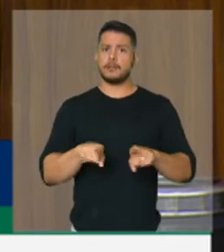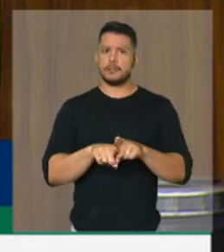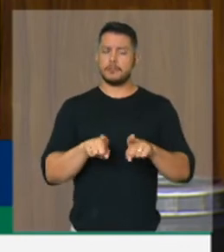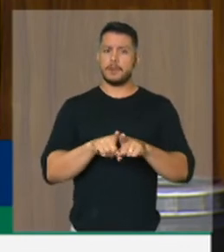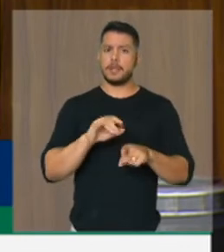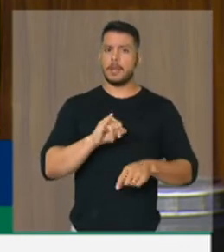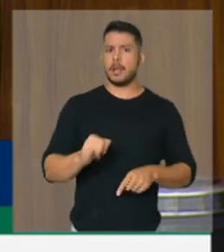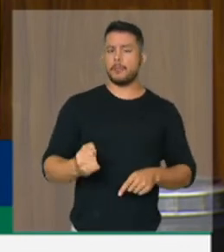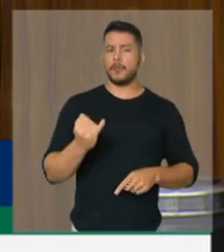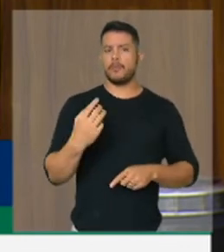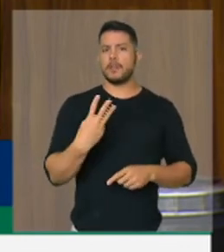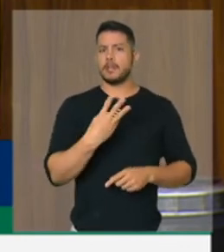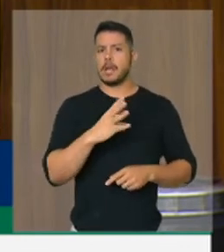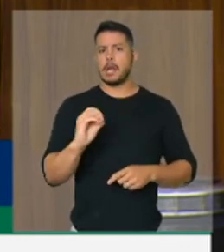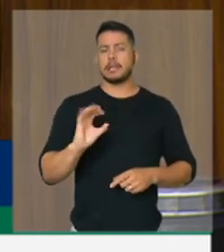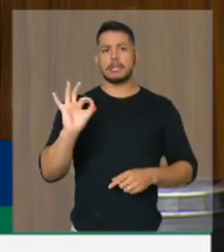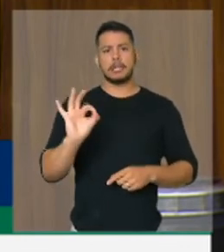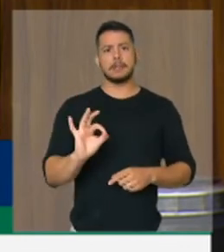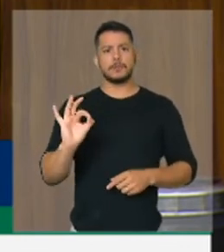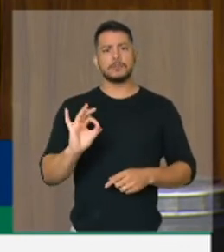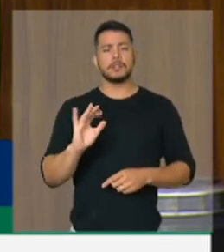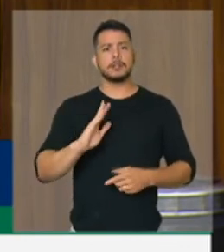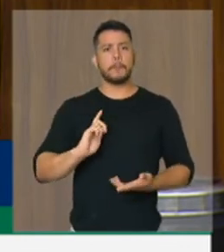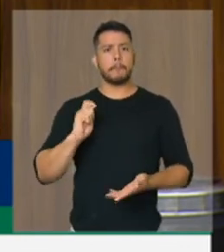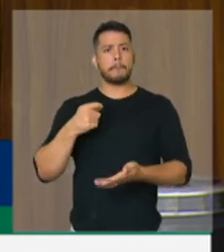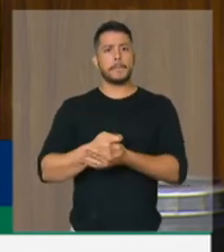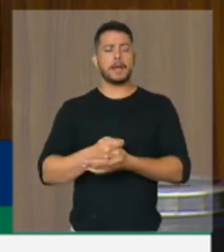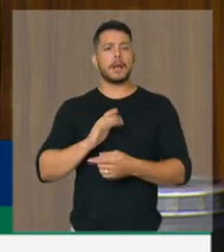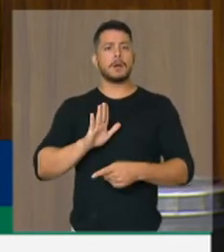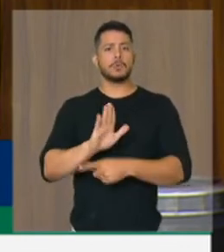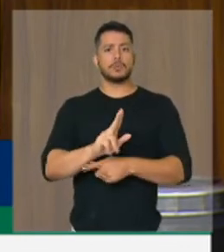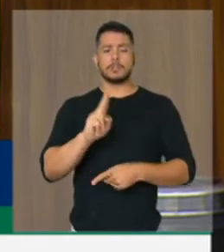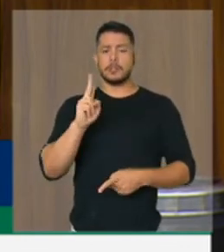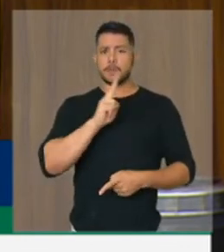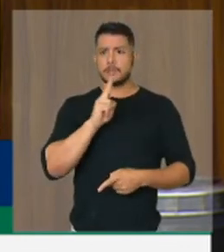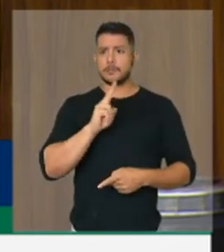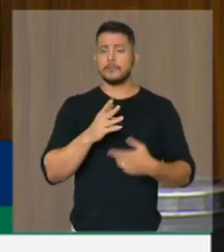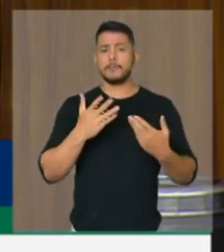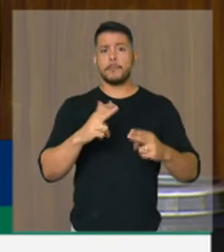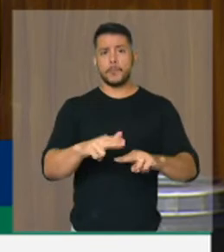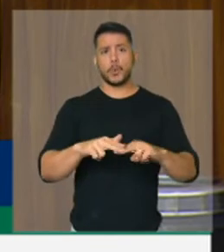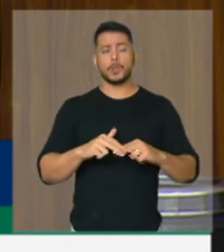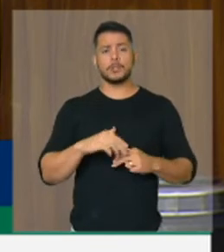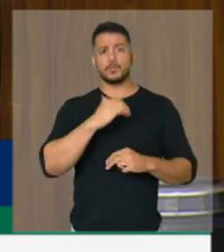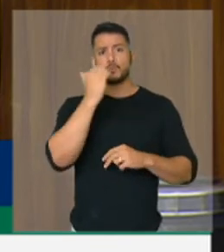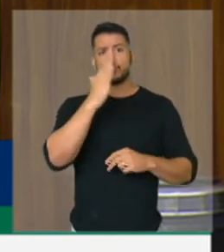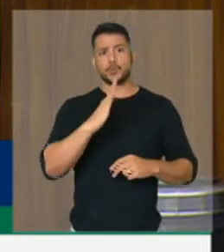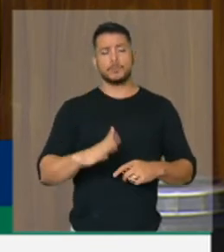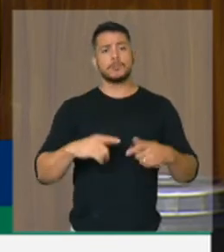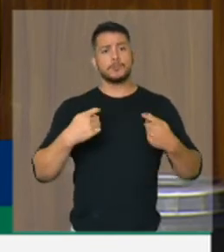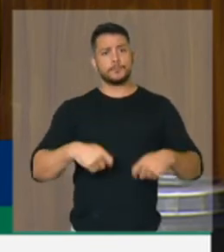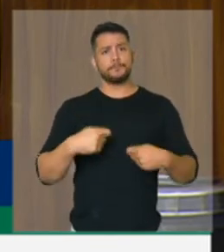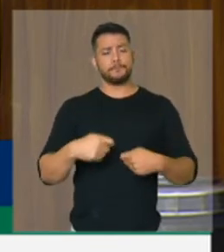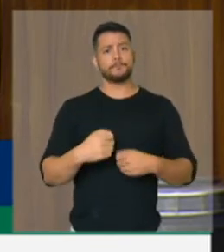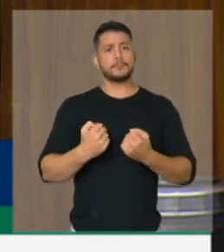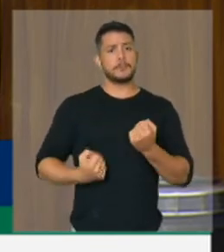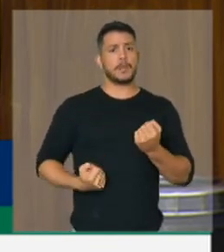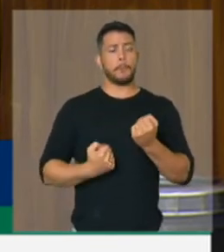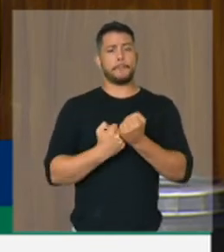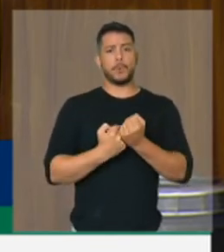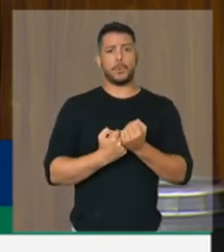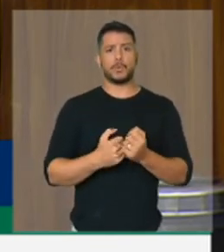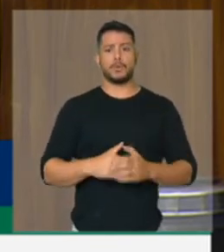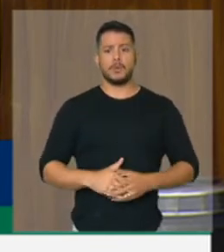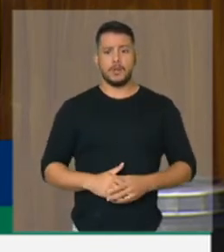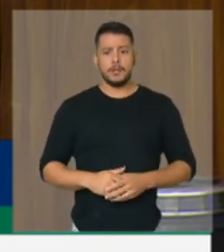auxílio emergencial. É isso que o Brasil precisa fazer. Apoiar essas propostas, avançar nas privatizações, mas dessa forma,